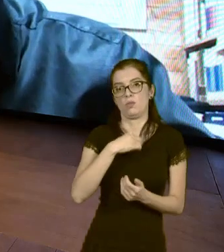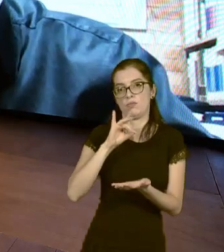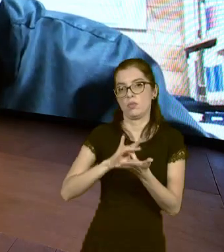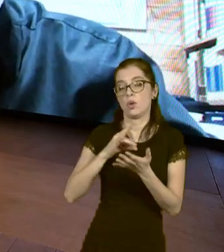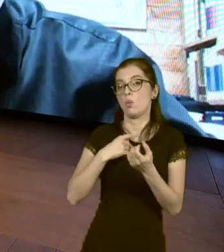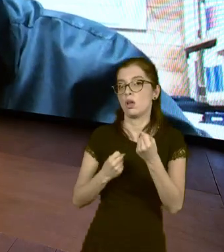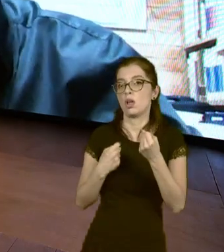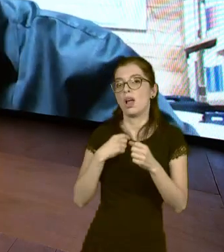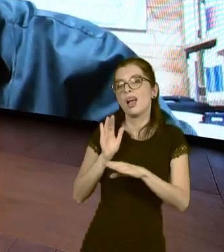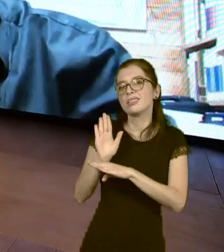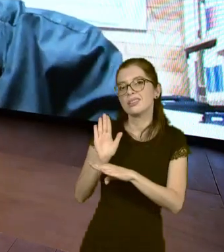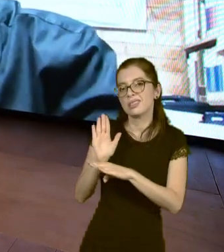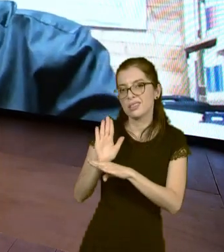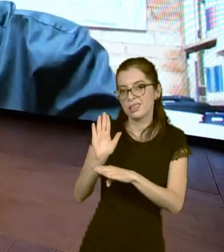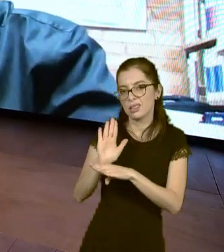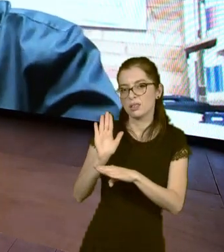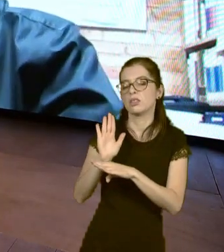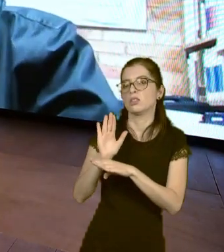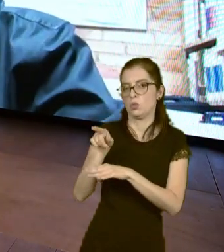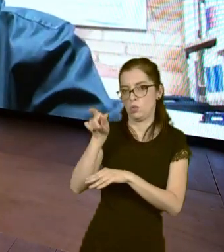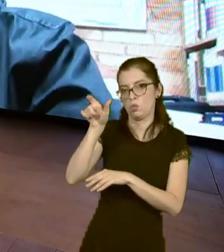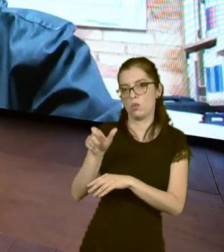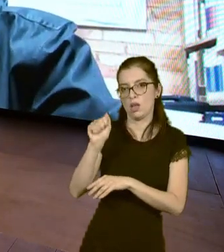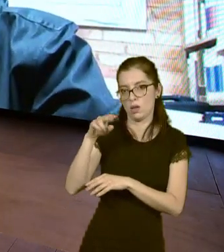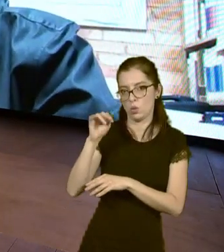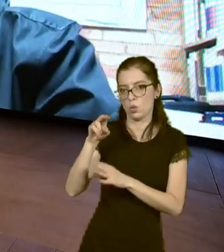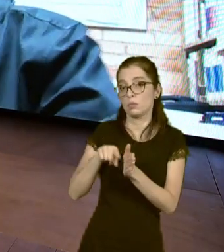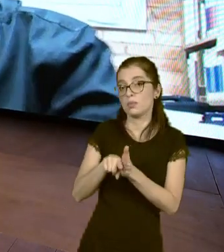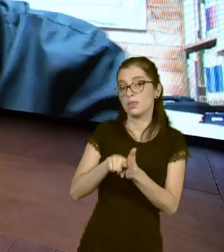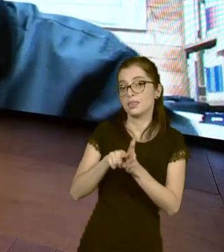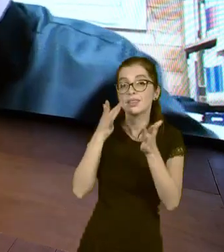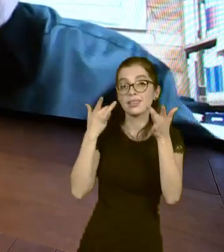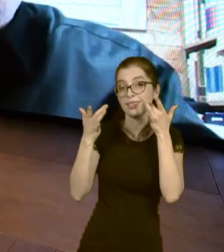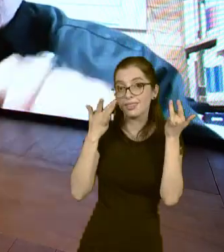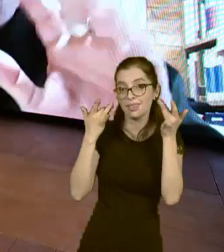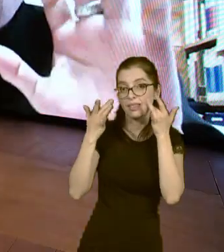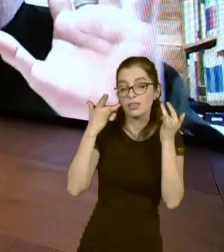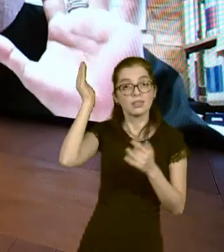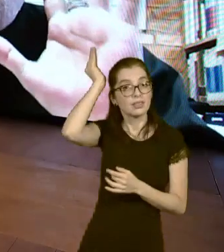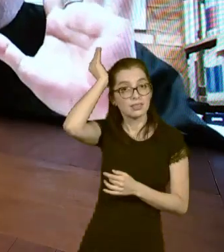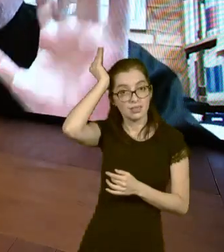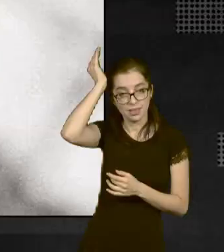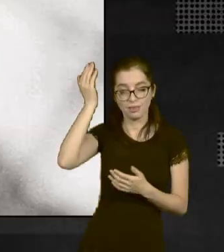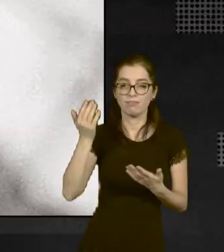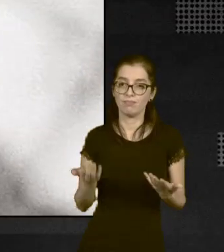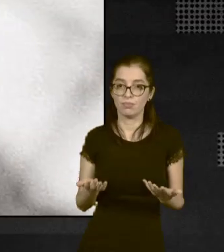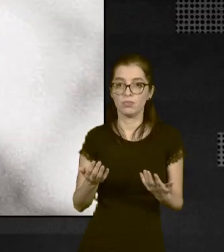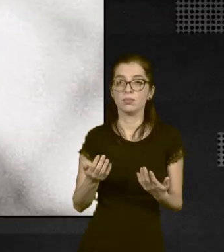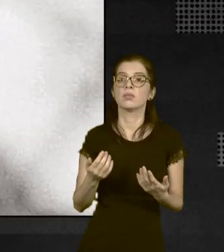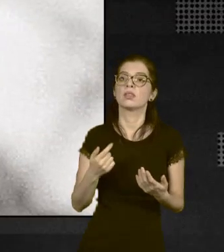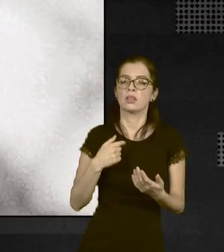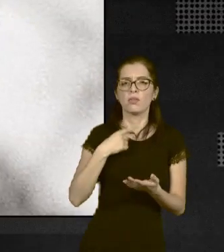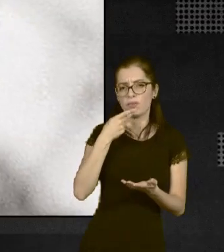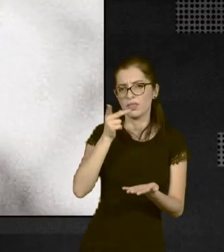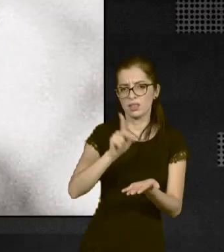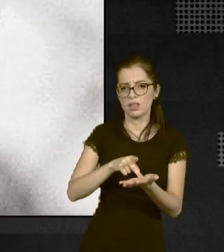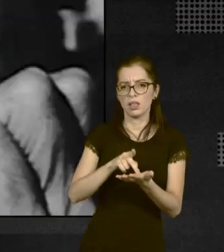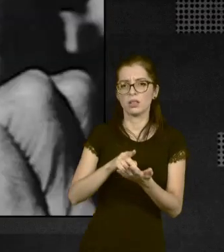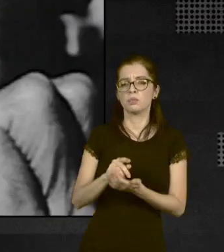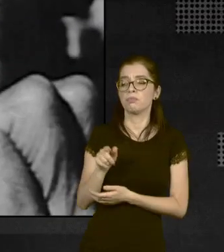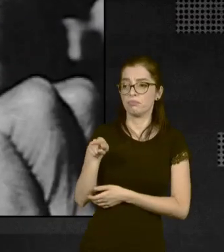aquilo foi surgindo, aquela maravilha toda, foi surgindo no decorrer do processo? Então, quando eu cheguei,